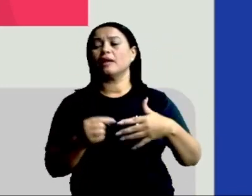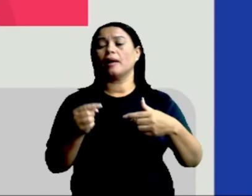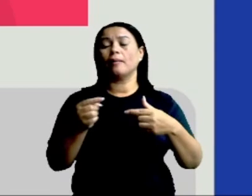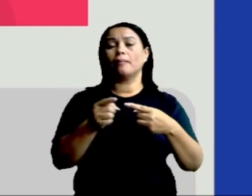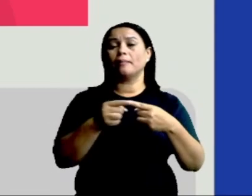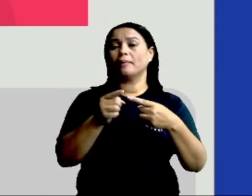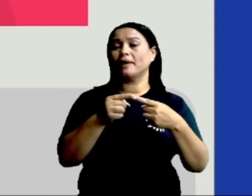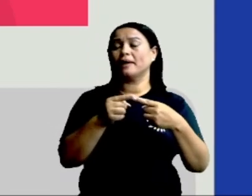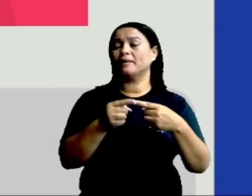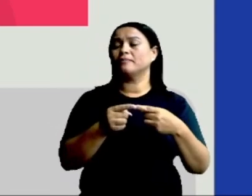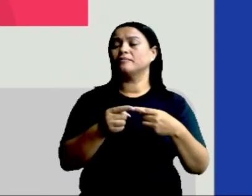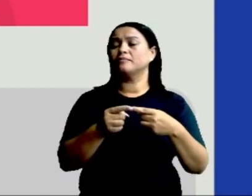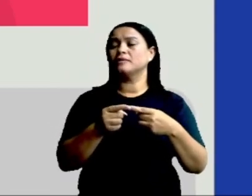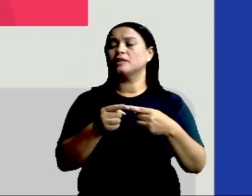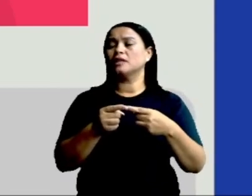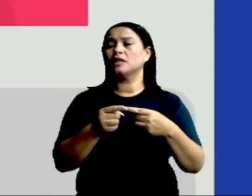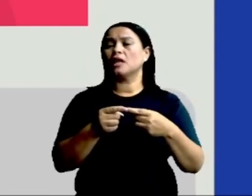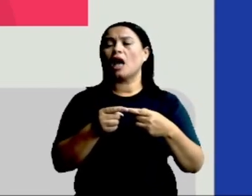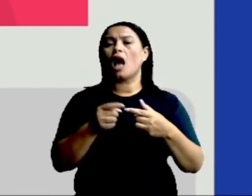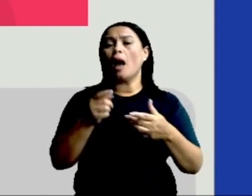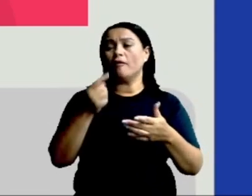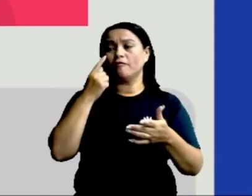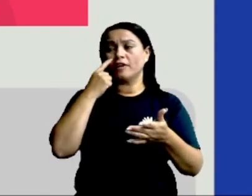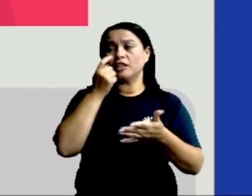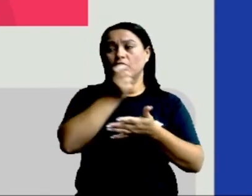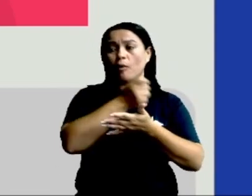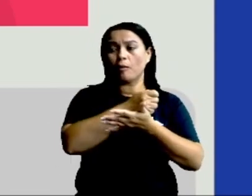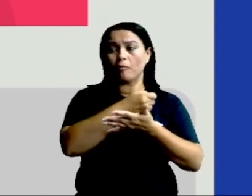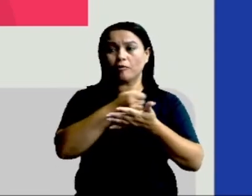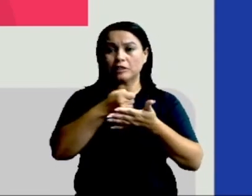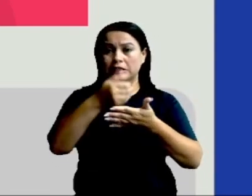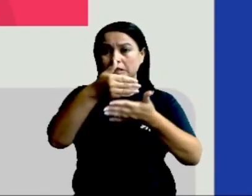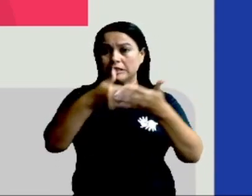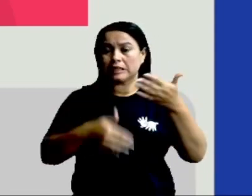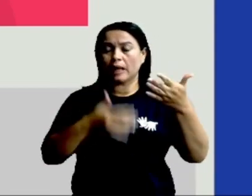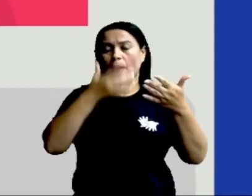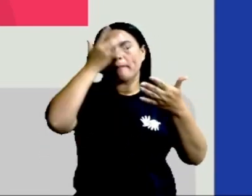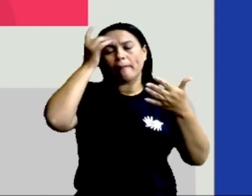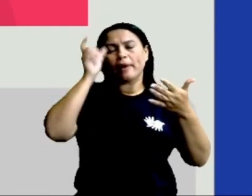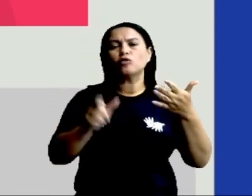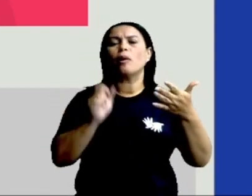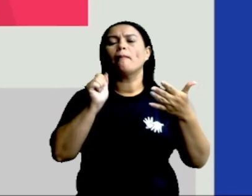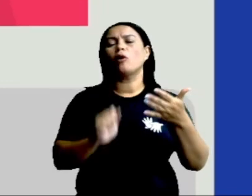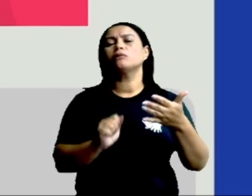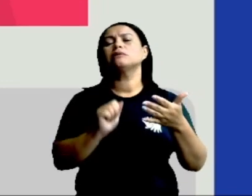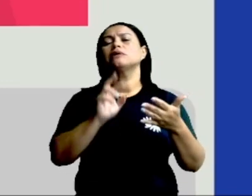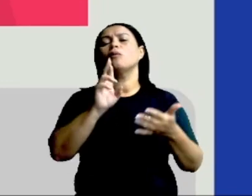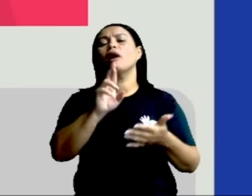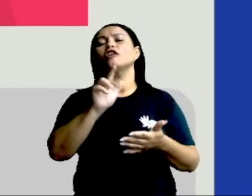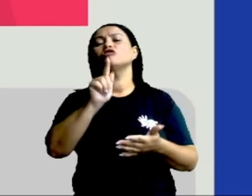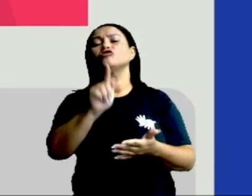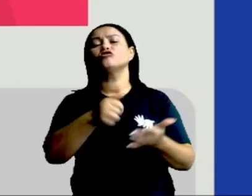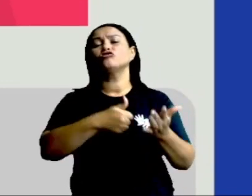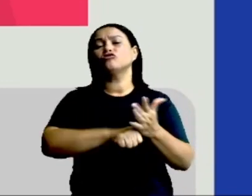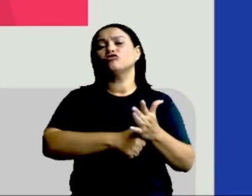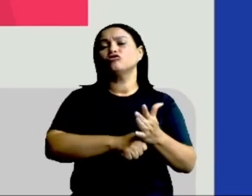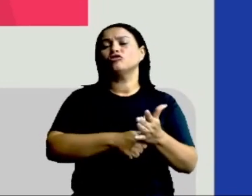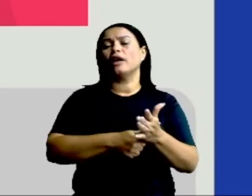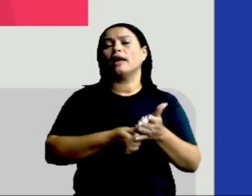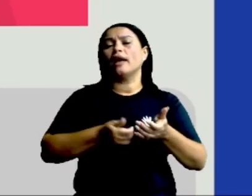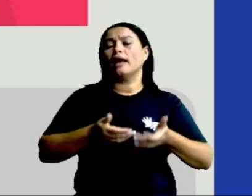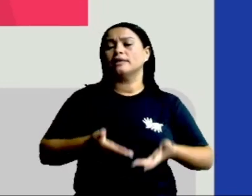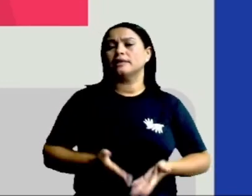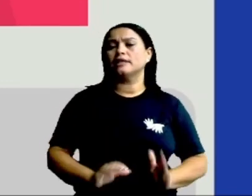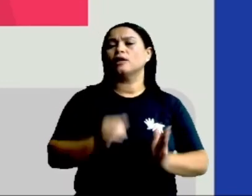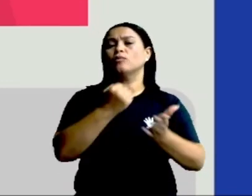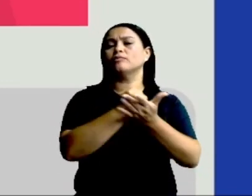Primeira pista, procure uma fonte escrita da pessoa investigada. Pode ser o RG, a certidão de nascimento, e